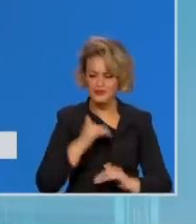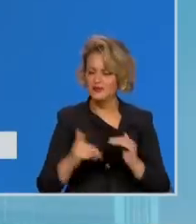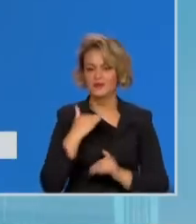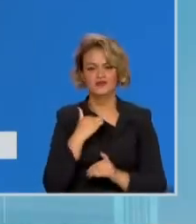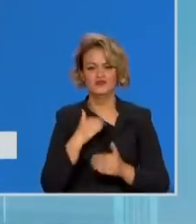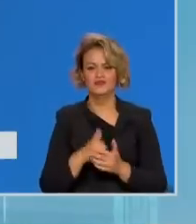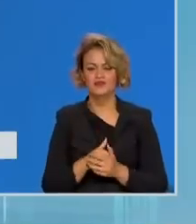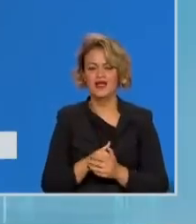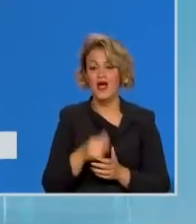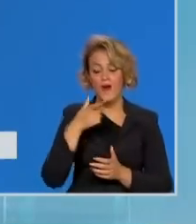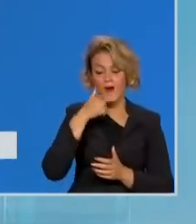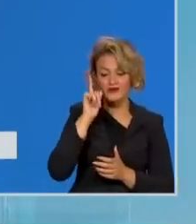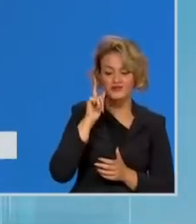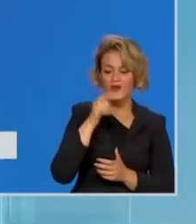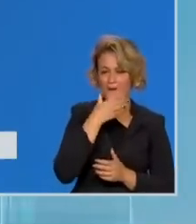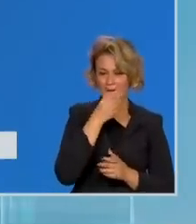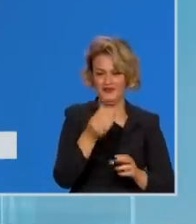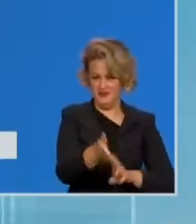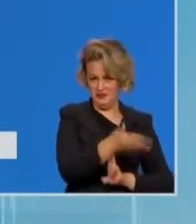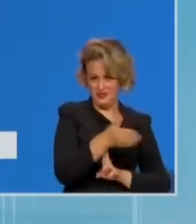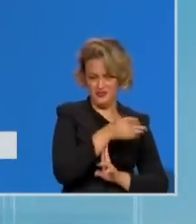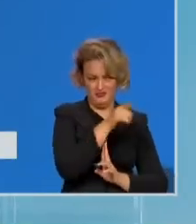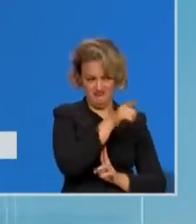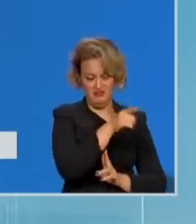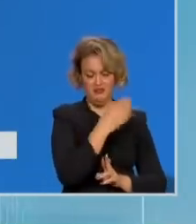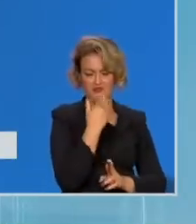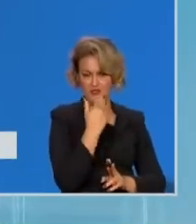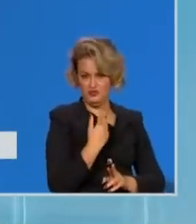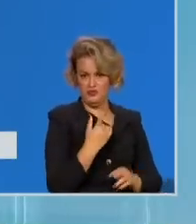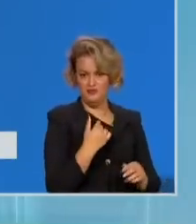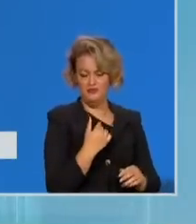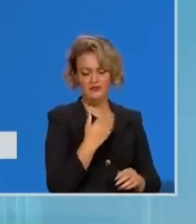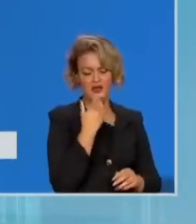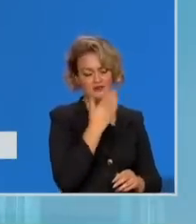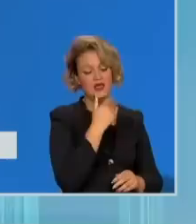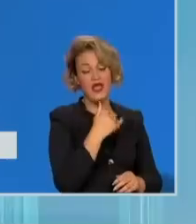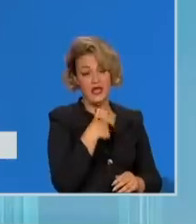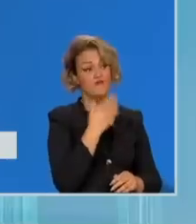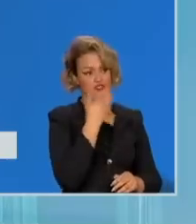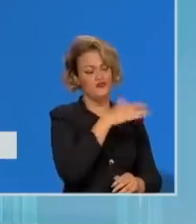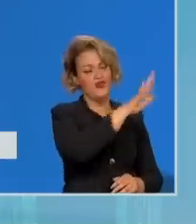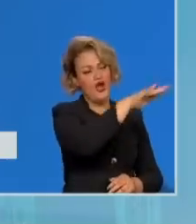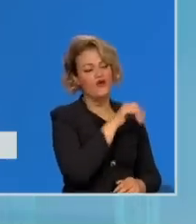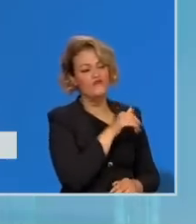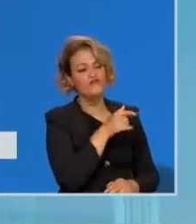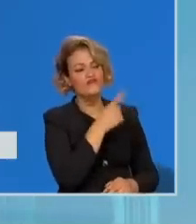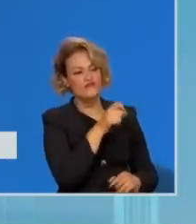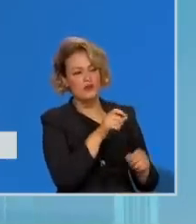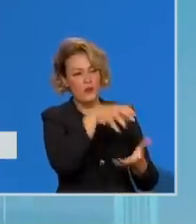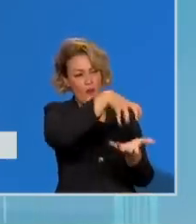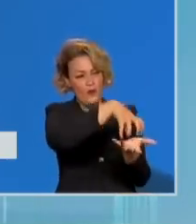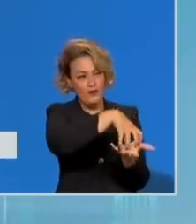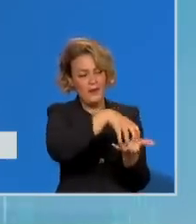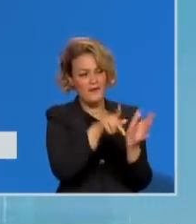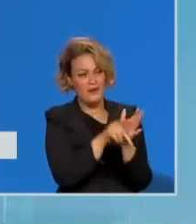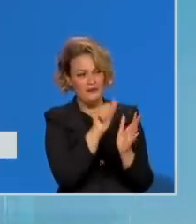que é a maneira como é conhecida o governo em Portugal. Fato é que o ex-presidente Jair Bolsonaro, durante 4 anos de mandato, não teve uma